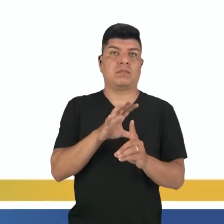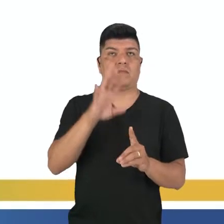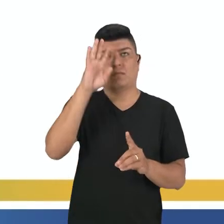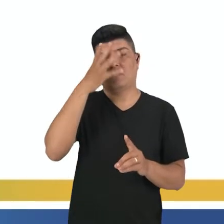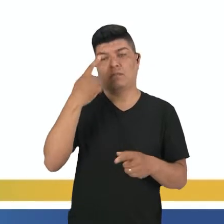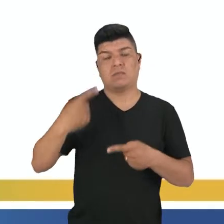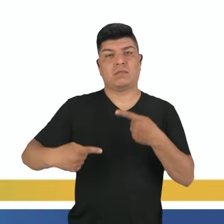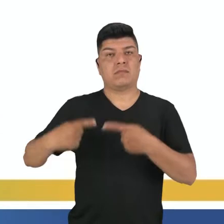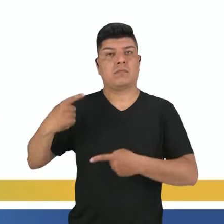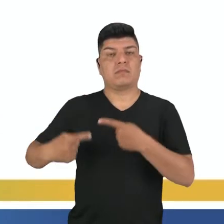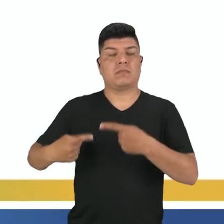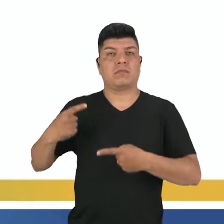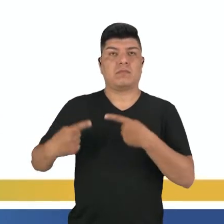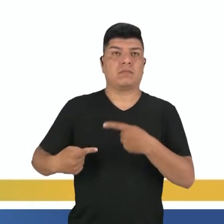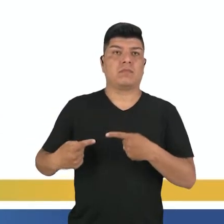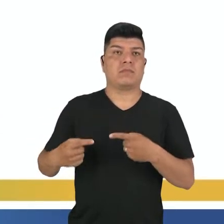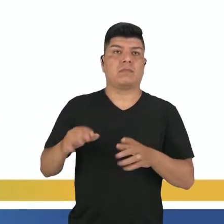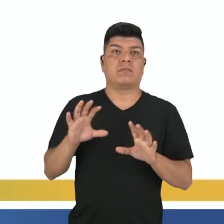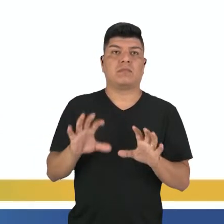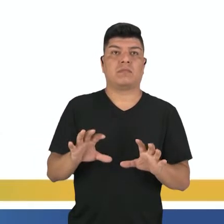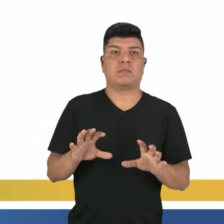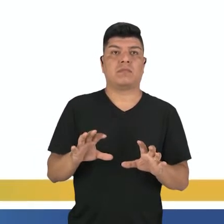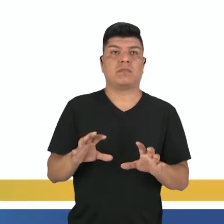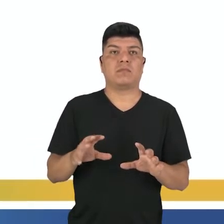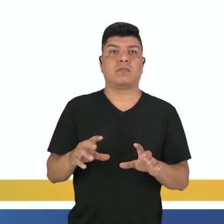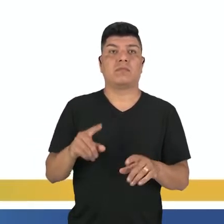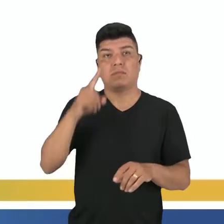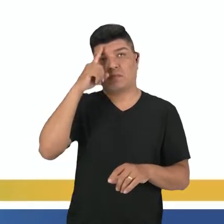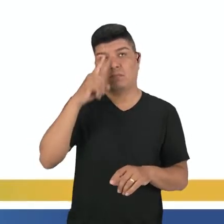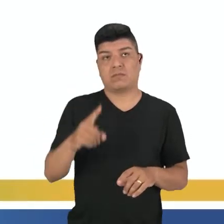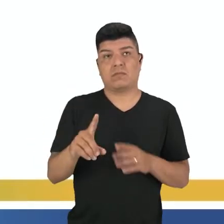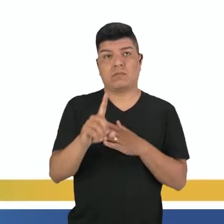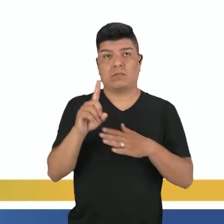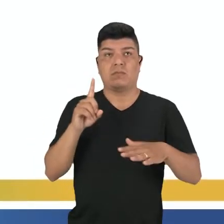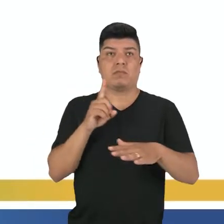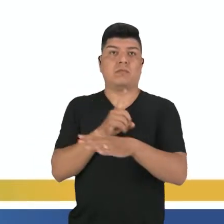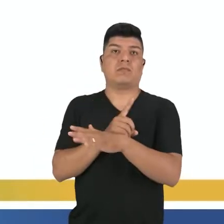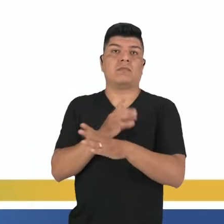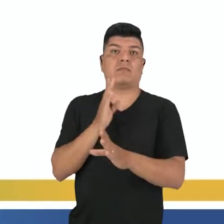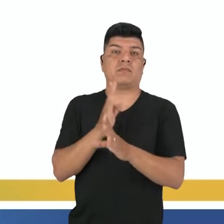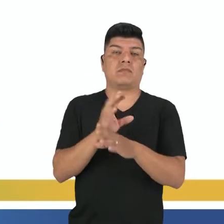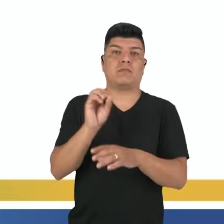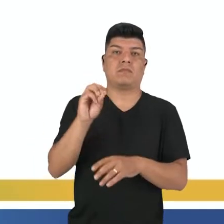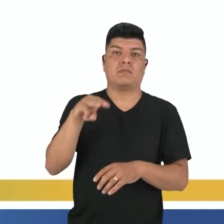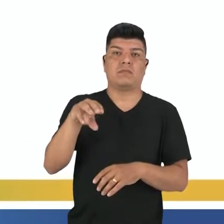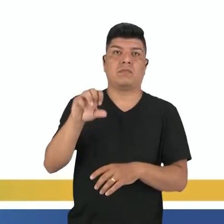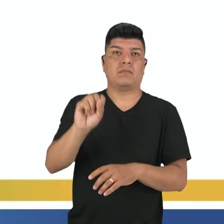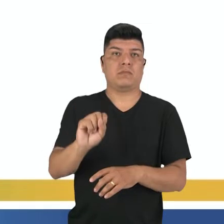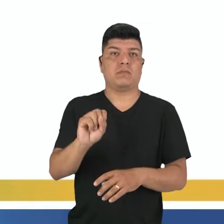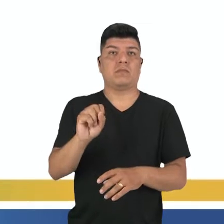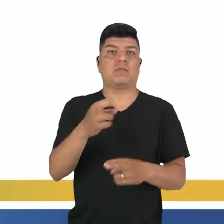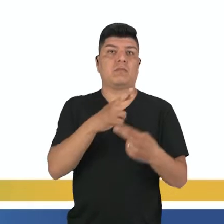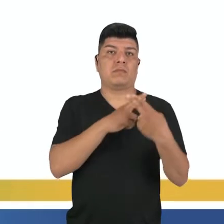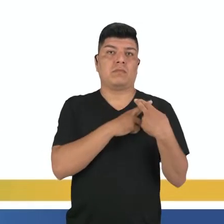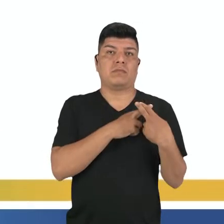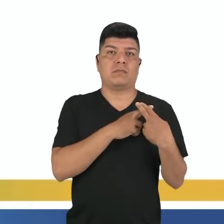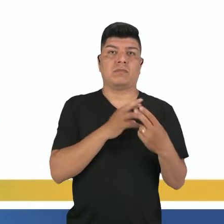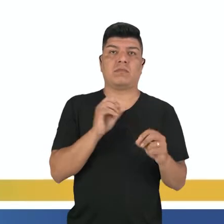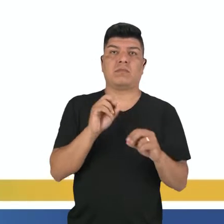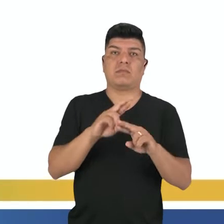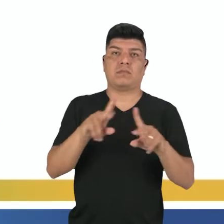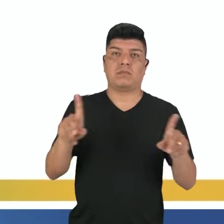decisões políticas. Os determinantes sociais, de acordo com a OMS, eles são responsáveis